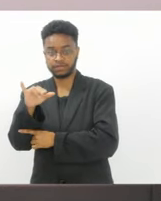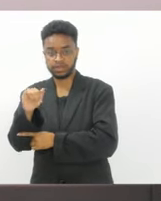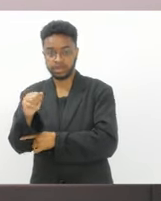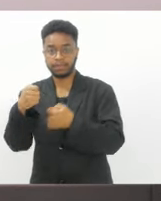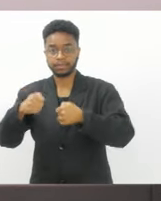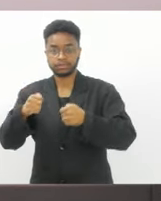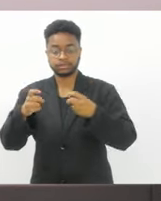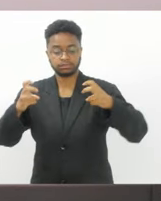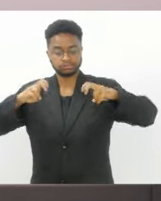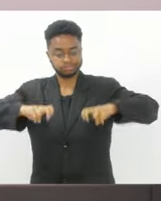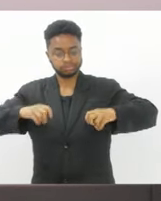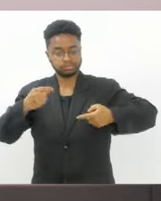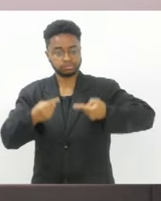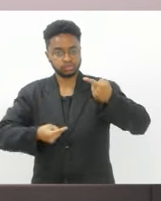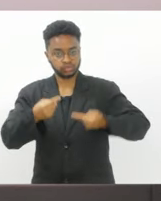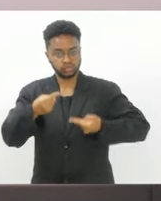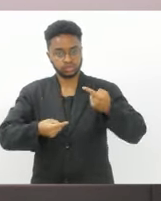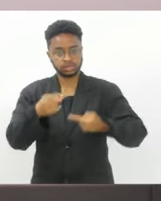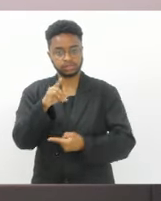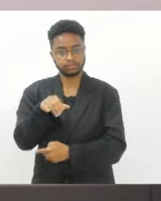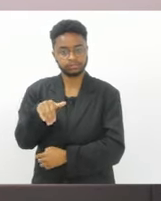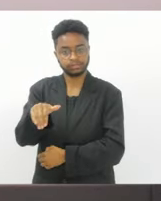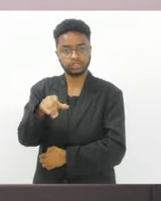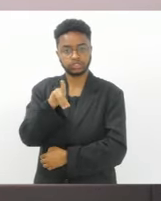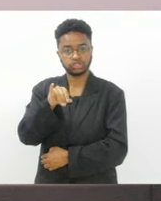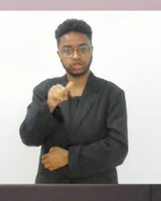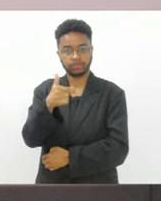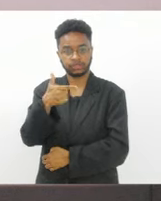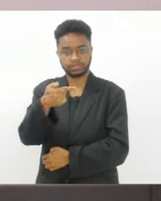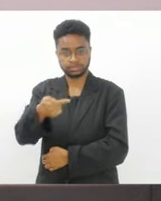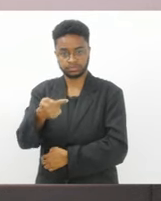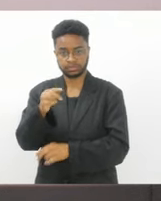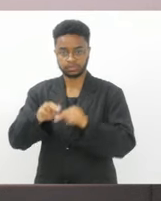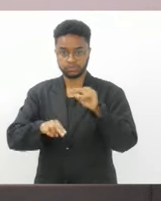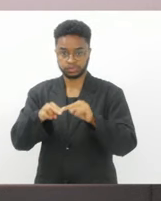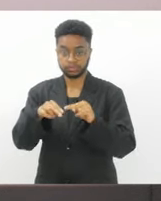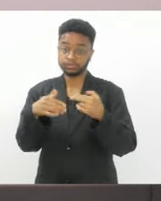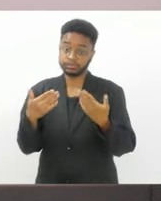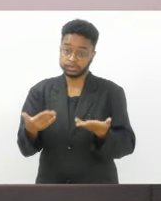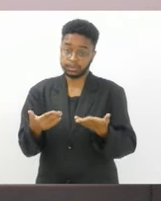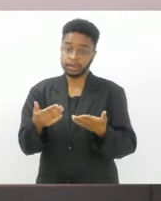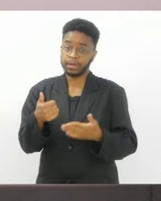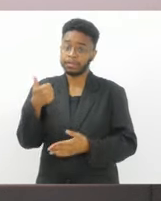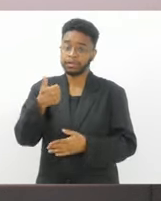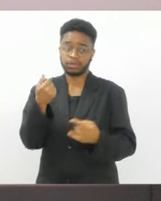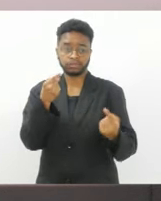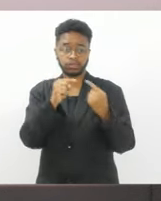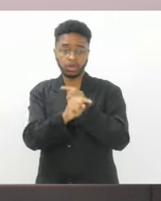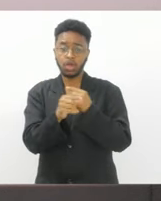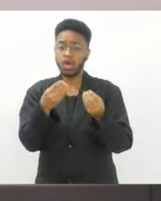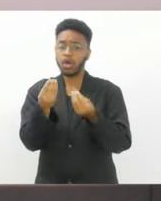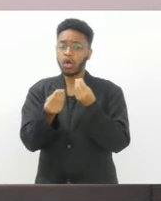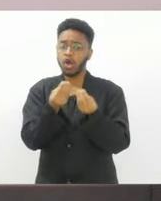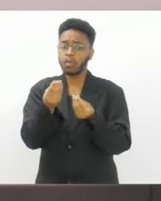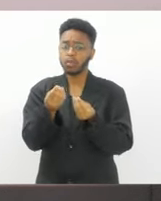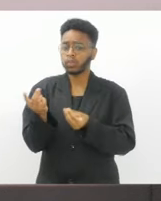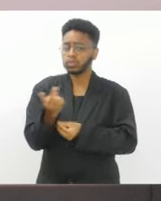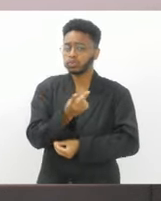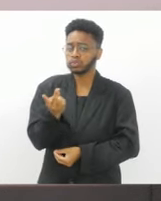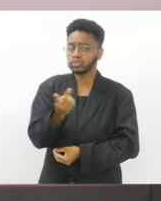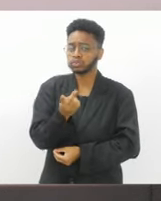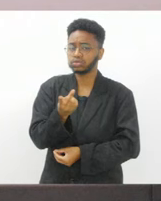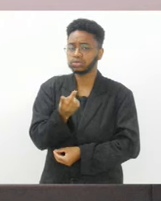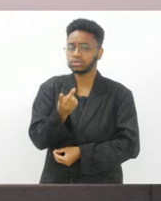dia 27 de junho. Então, primeira contradição. Se vão sentar na mesa no dia 27